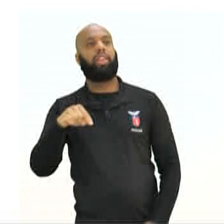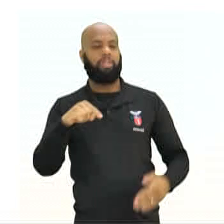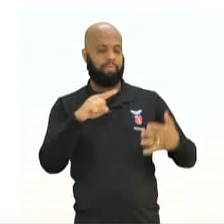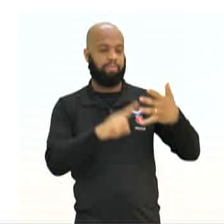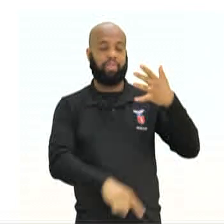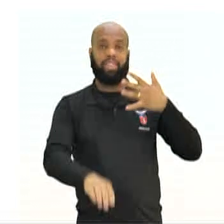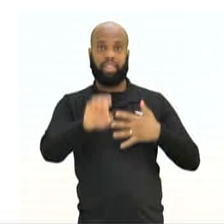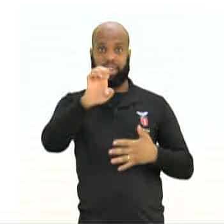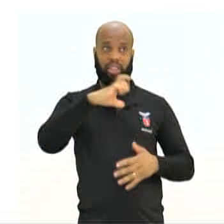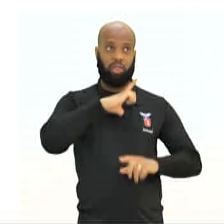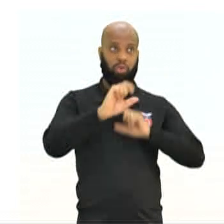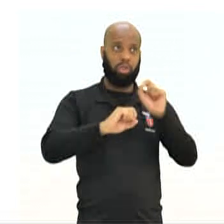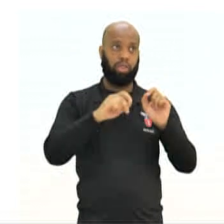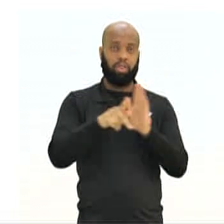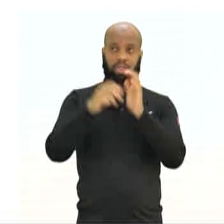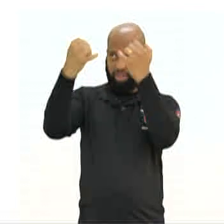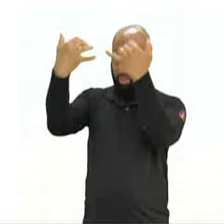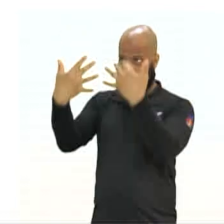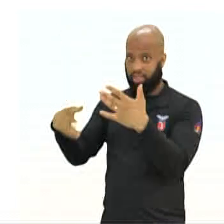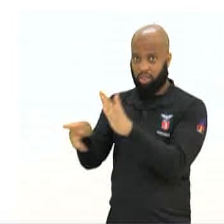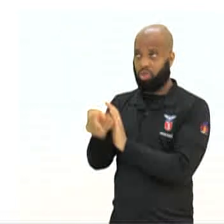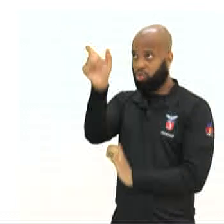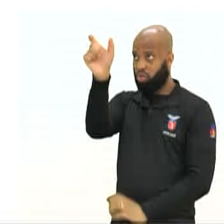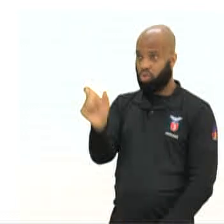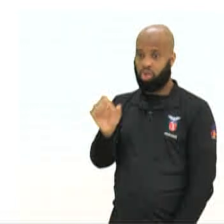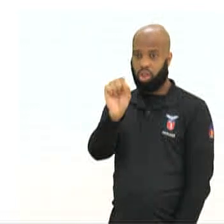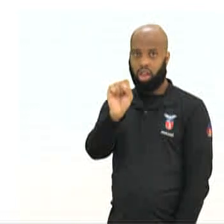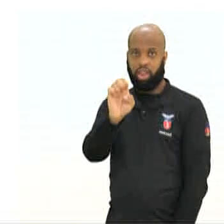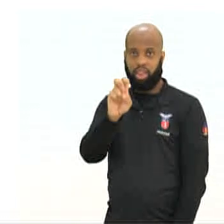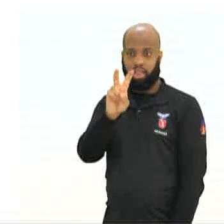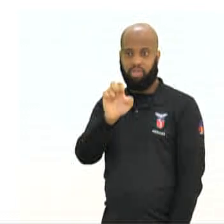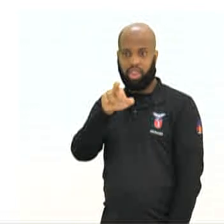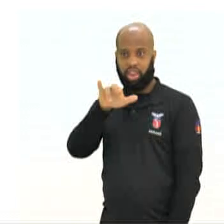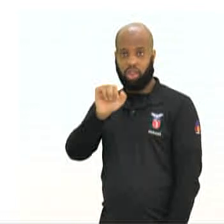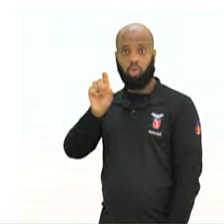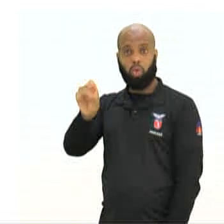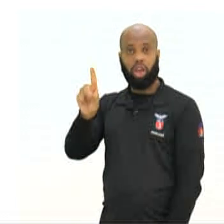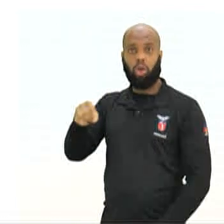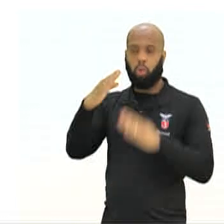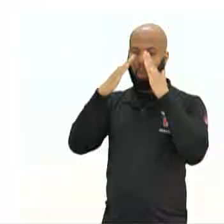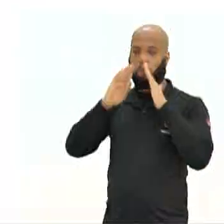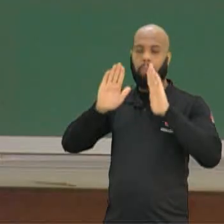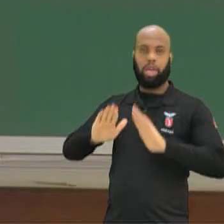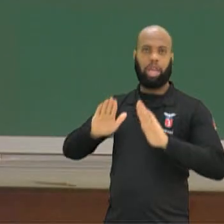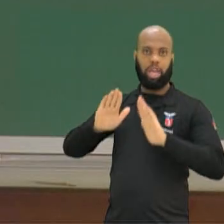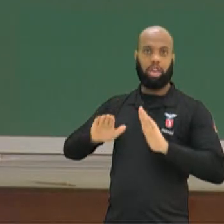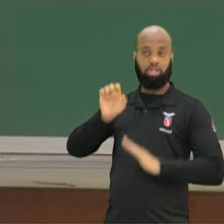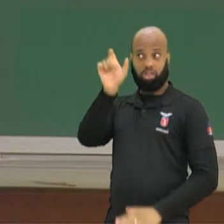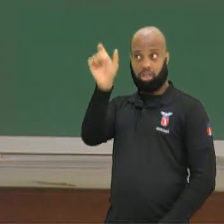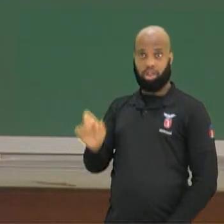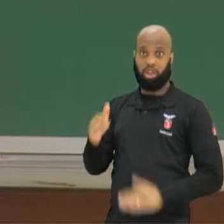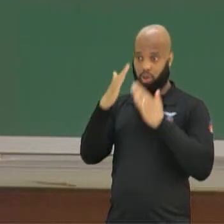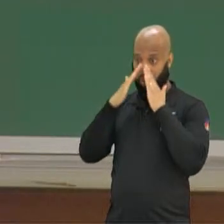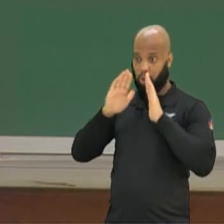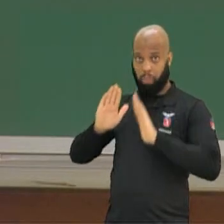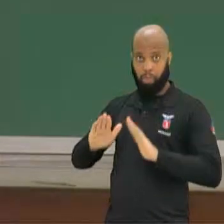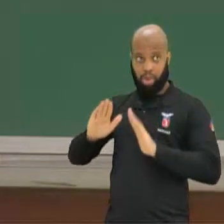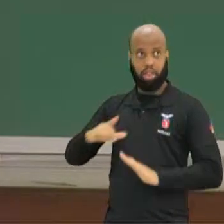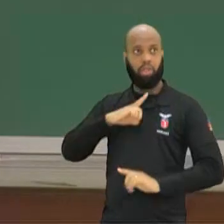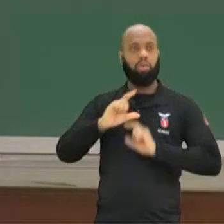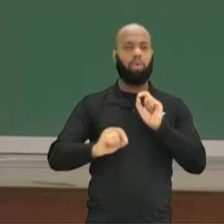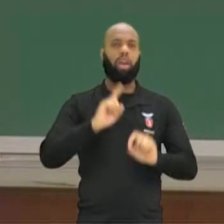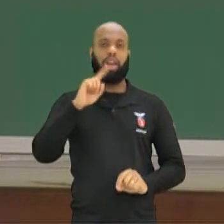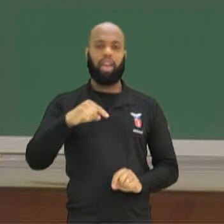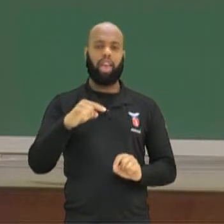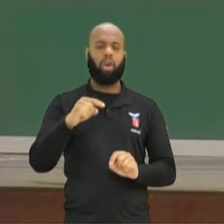agora. Descrição do Severino, que apesar de humilde, apesar da ideia de concessão. Concessão é